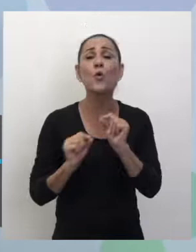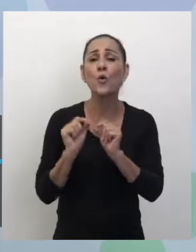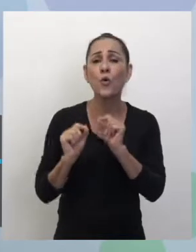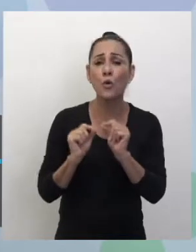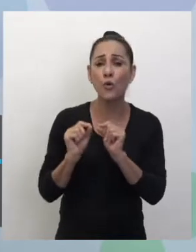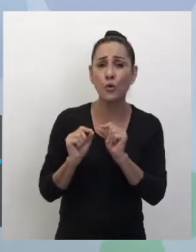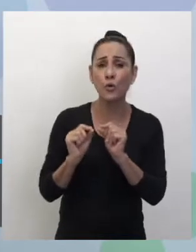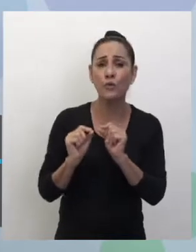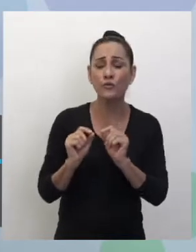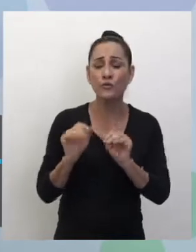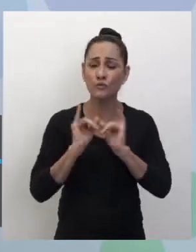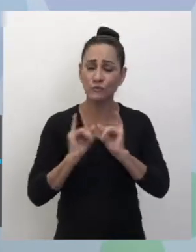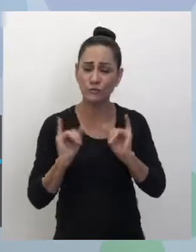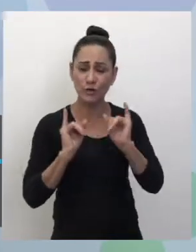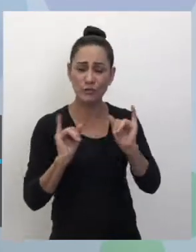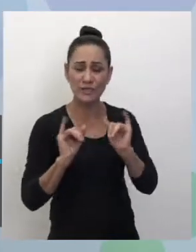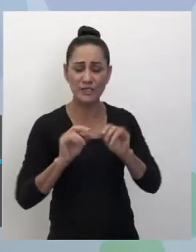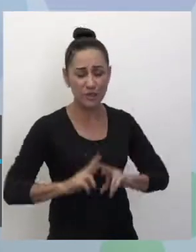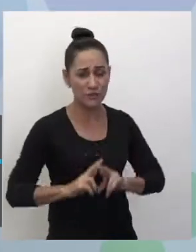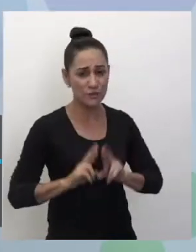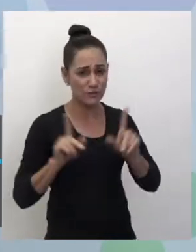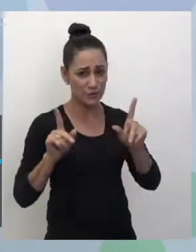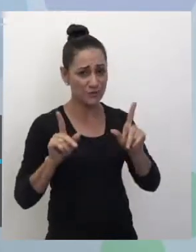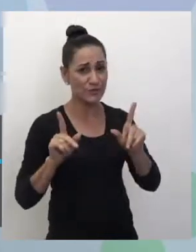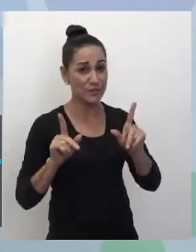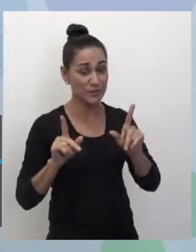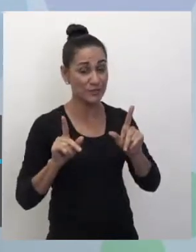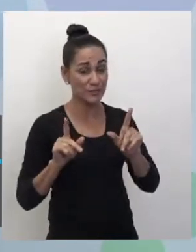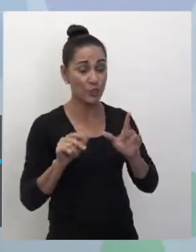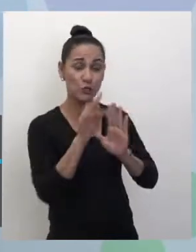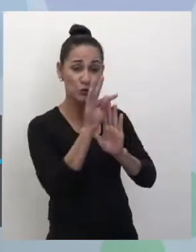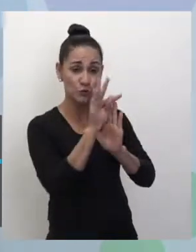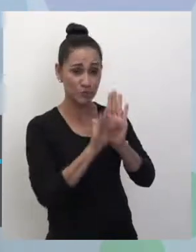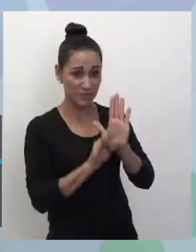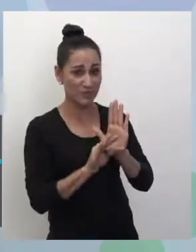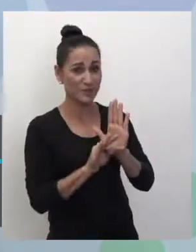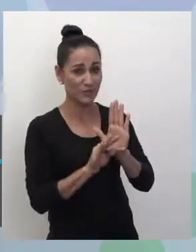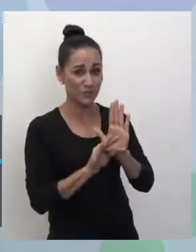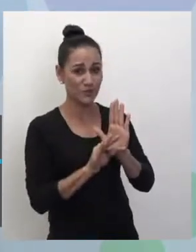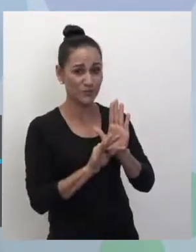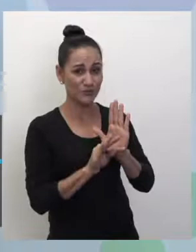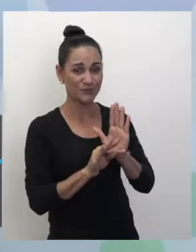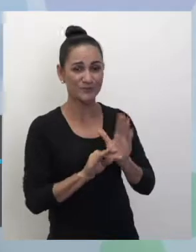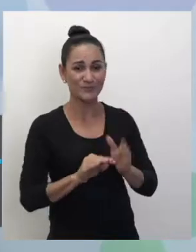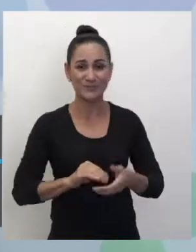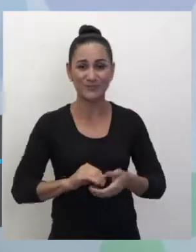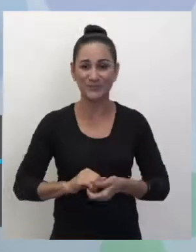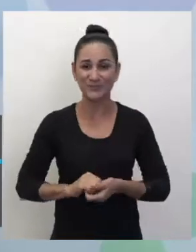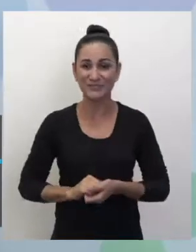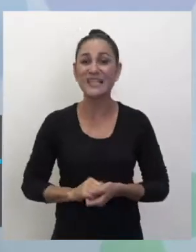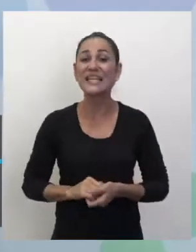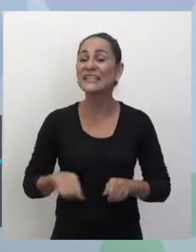infer information, fazer uma inferência aí de informações de um texto. And of course, there will be a video about it too.